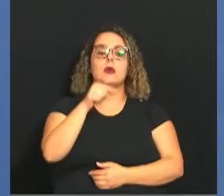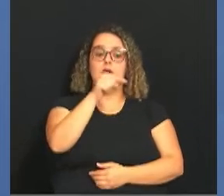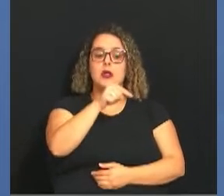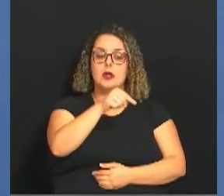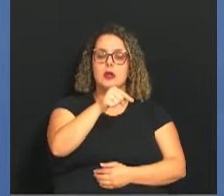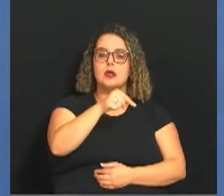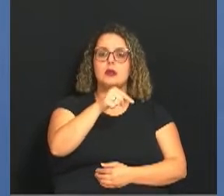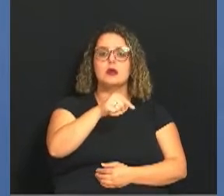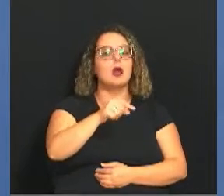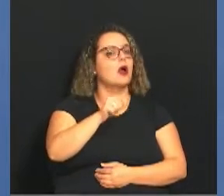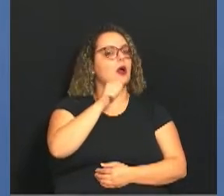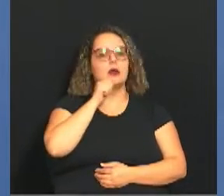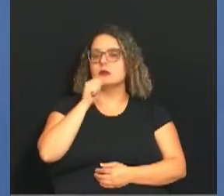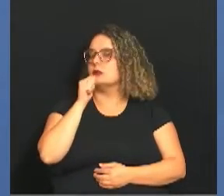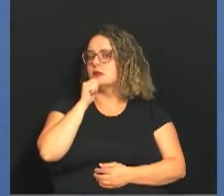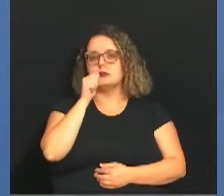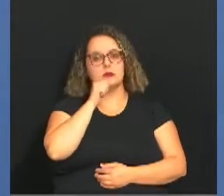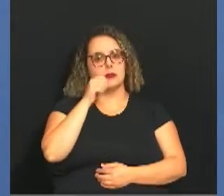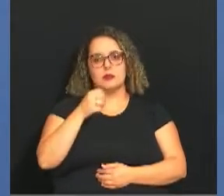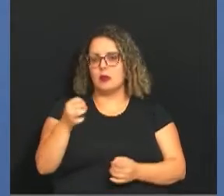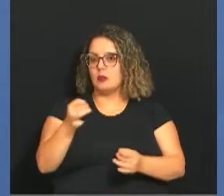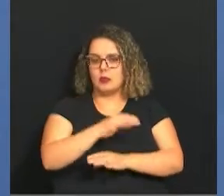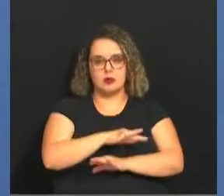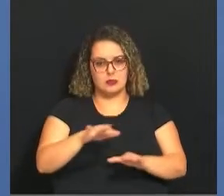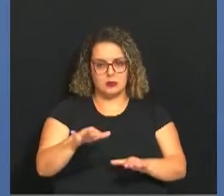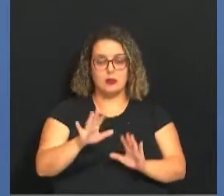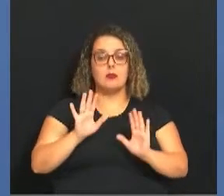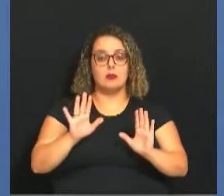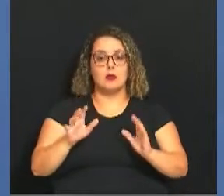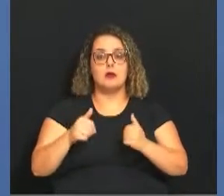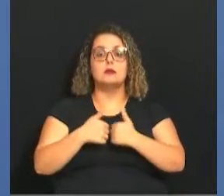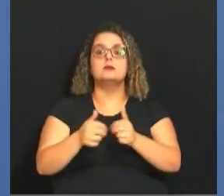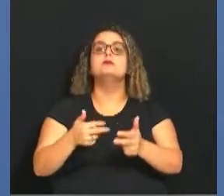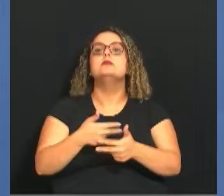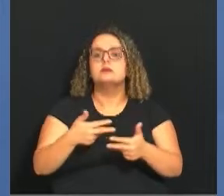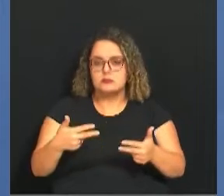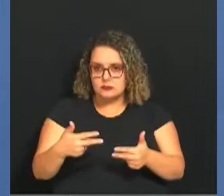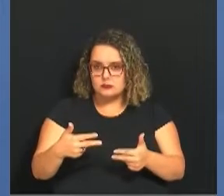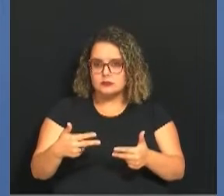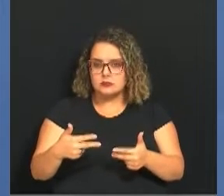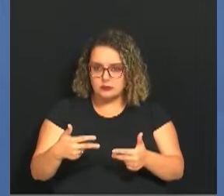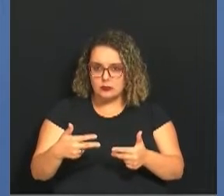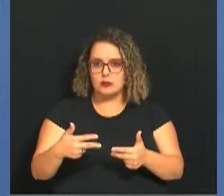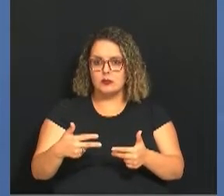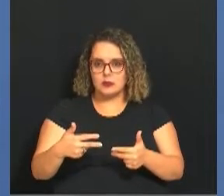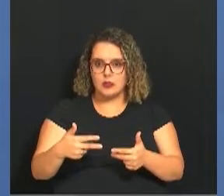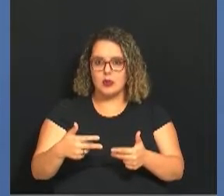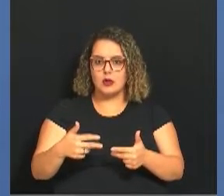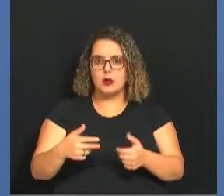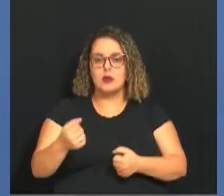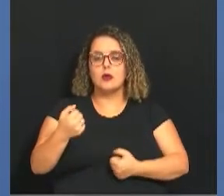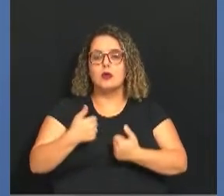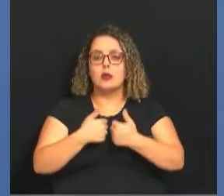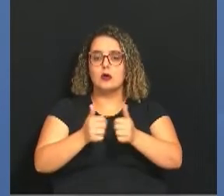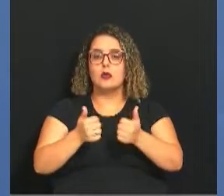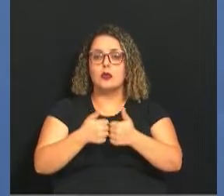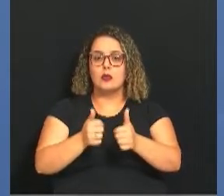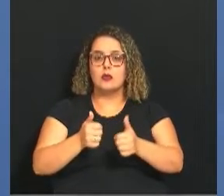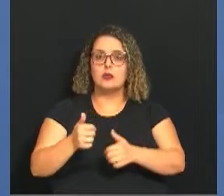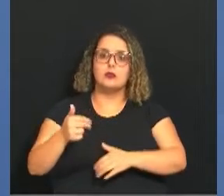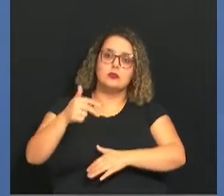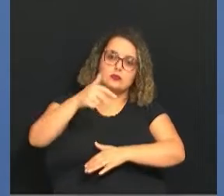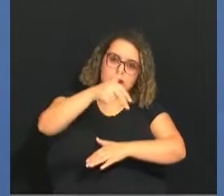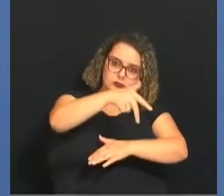não está funcionando, mas os passageiros do transporte público coletivo, eles desembarcam ou embarcam